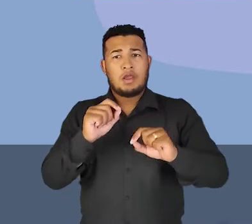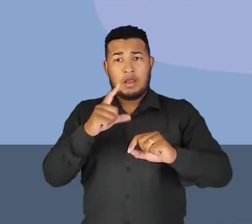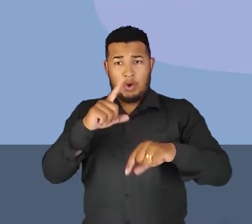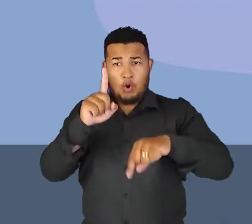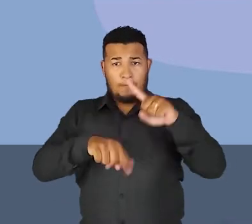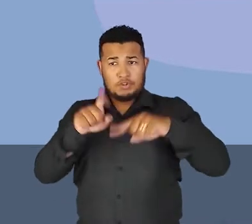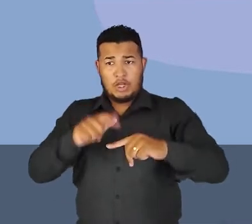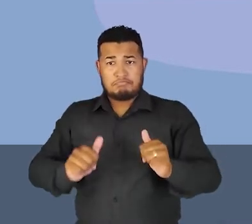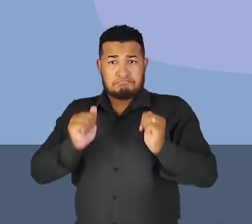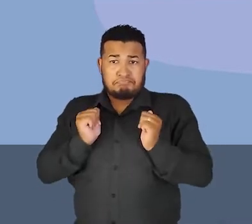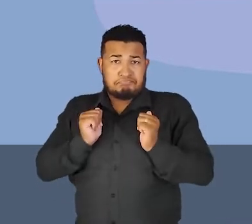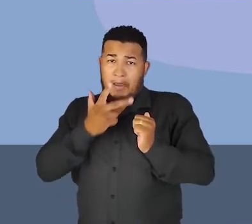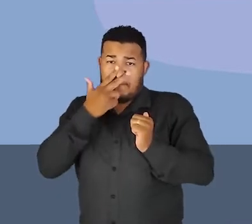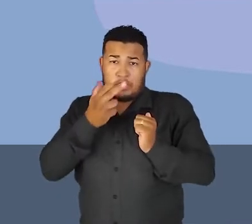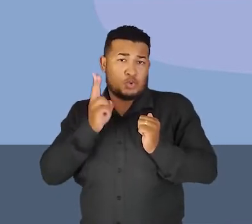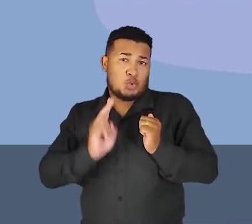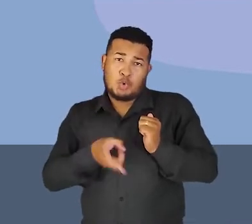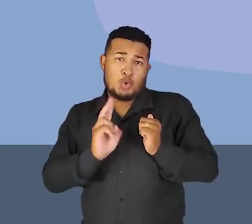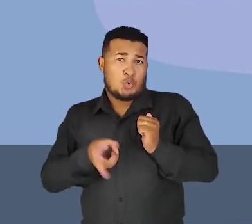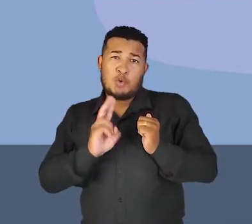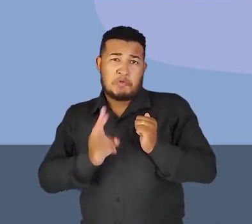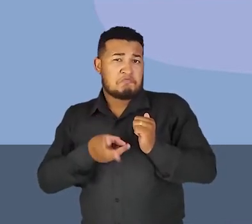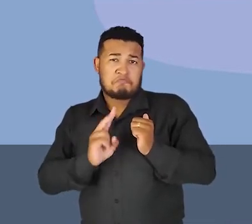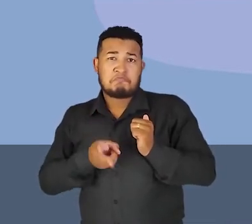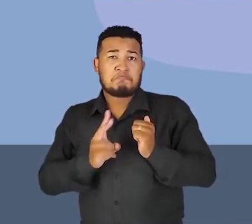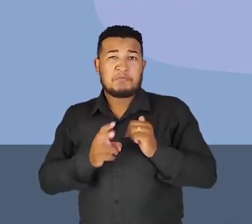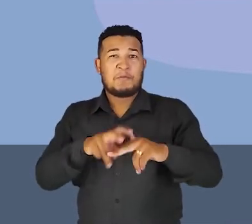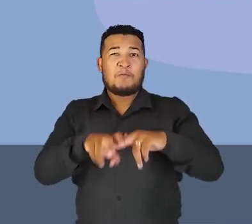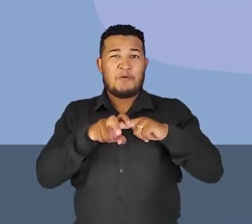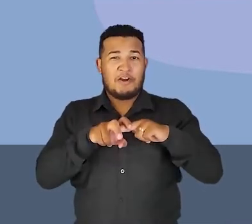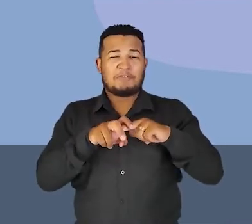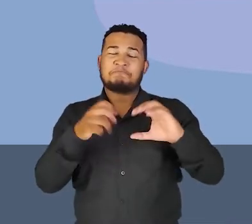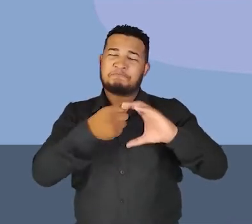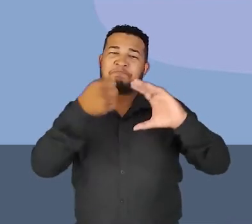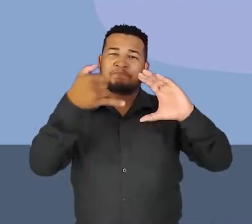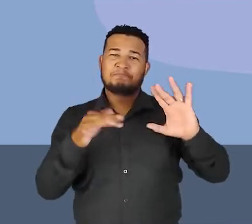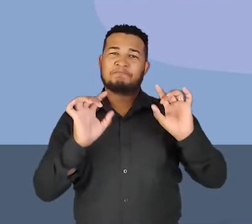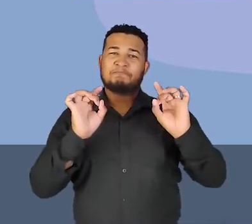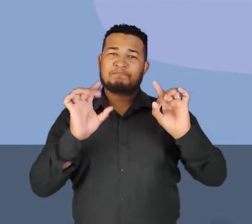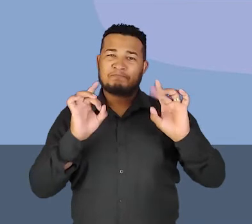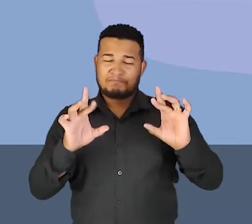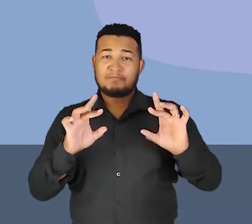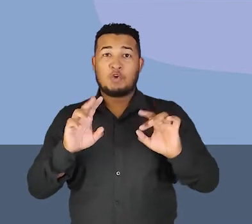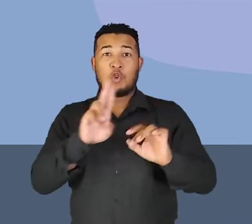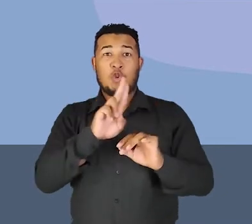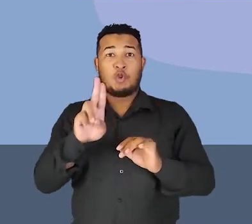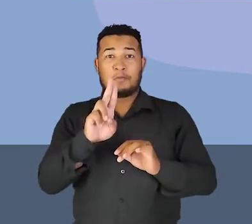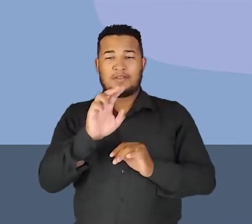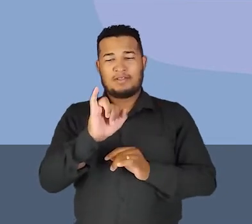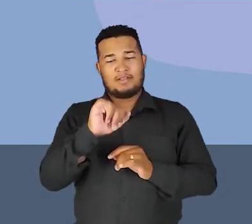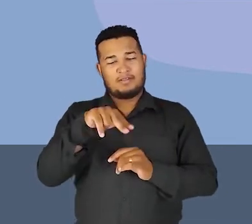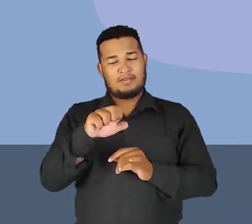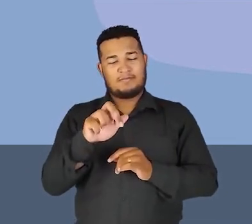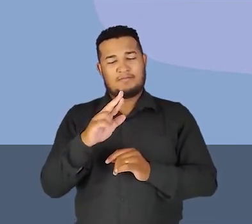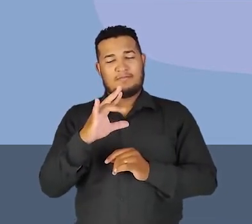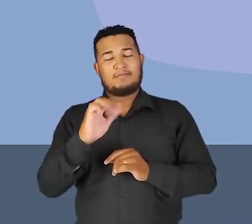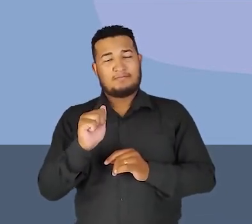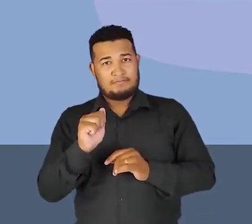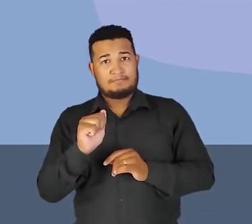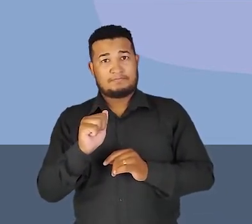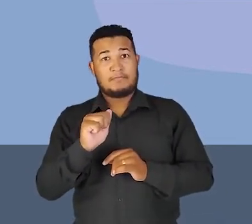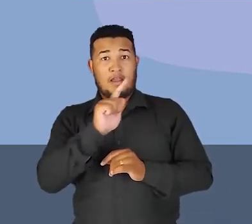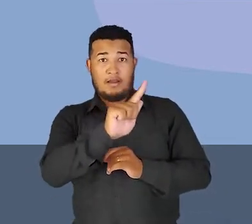tende a permanecer em repouso, devido a essa característica, a essa grandeza chamada de inércia.